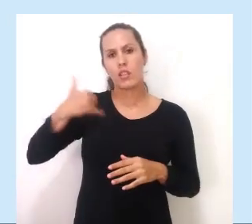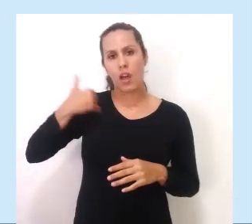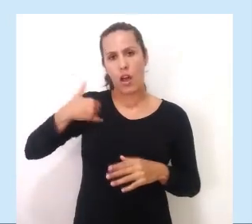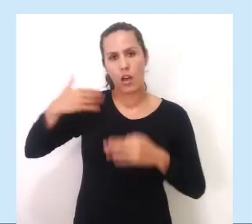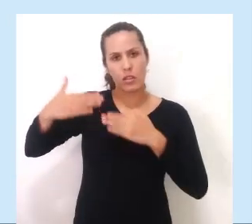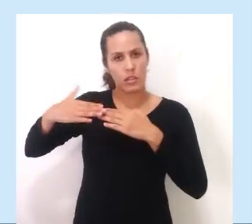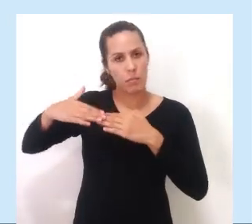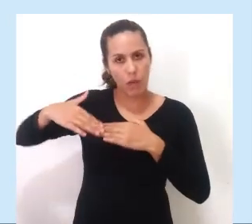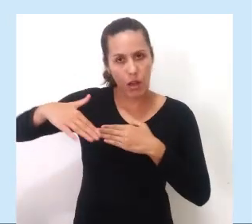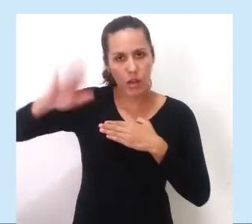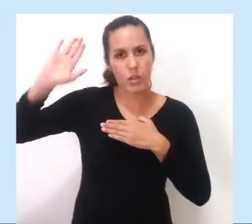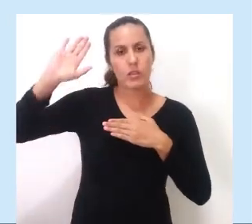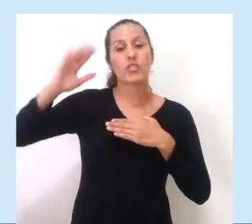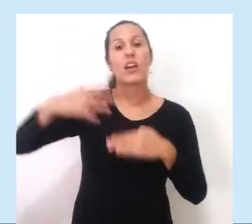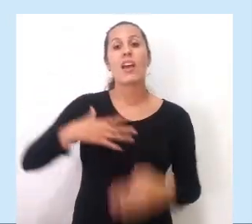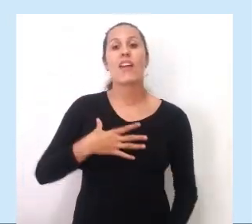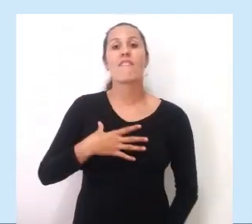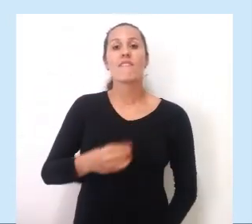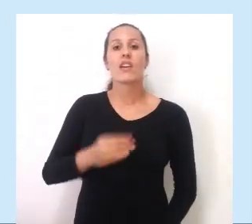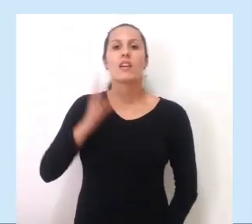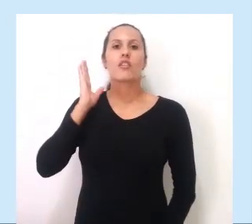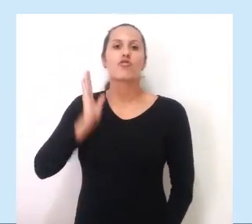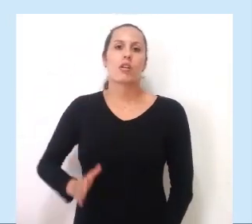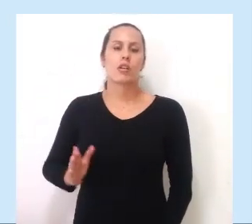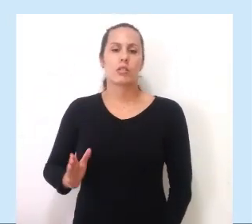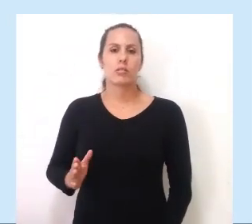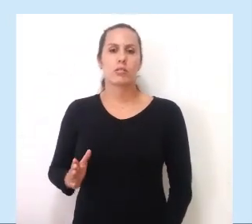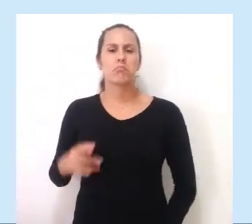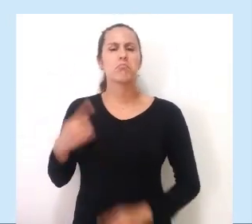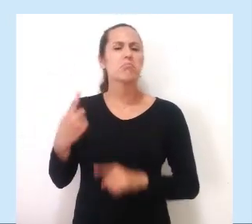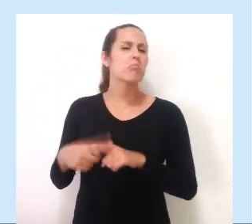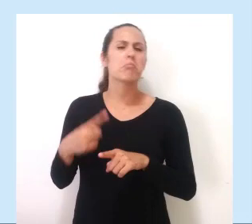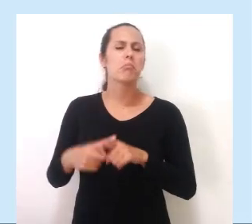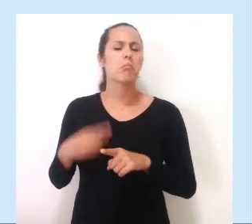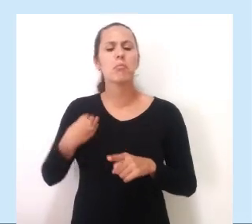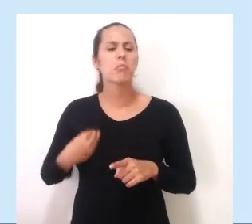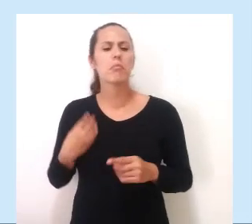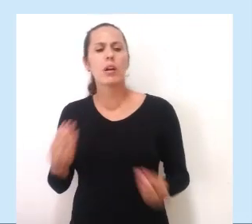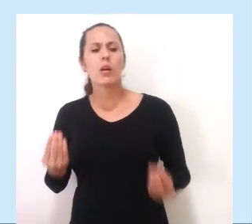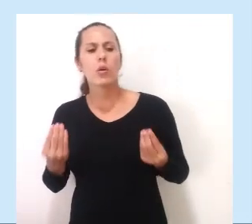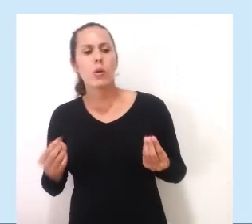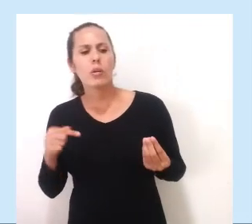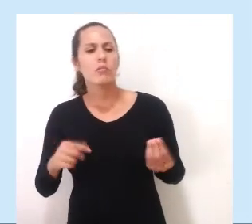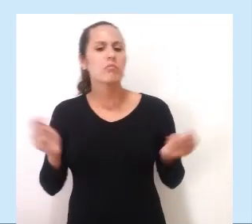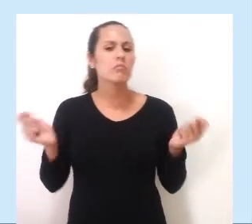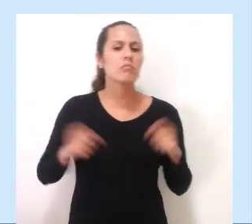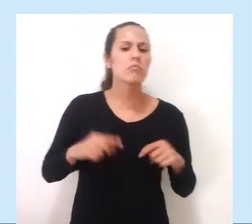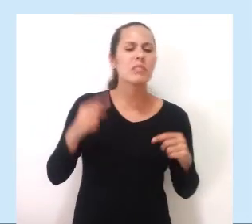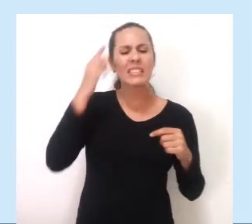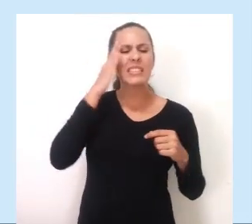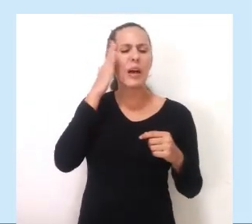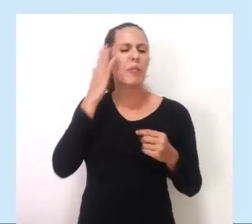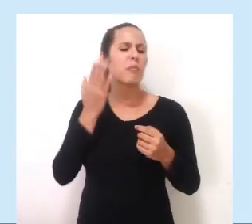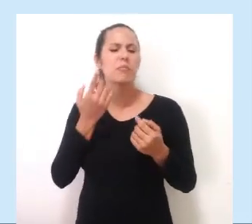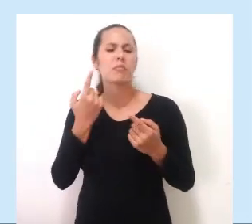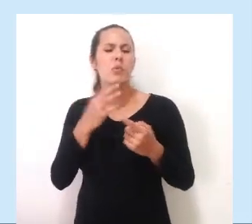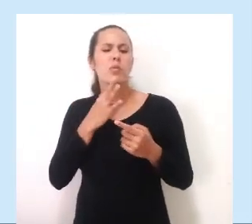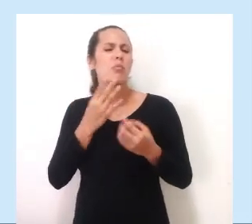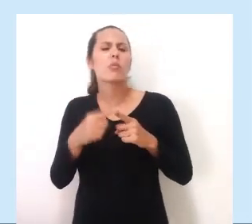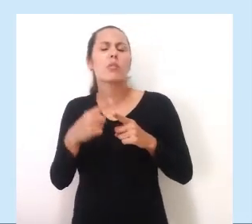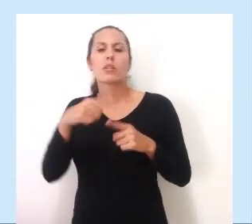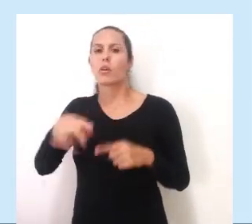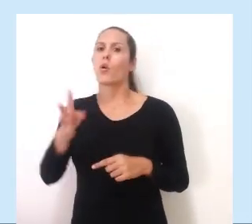já tenha uma certa idade e um número de filhos. Mas então, por que a gente vai saber esses